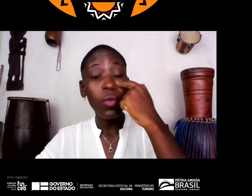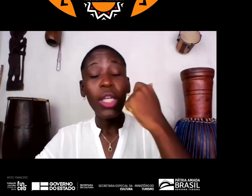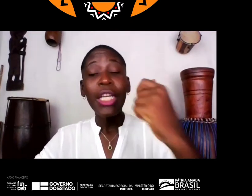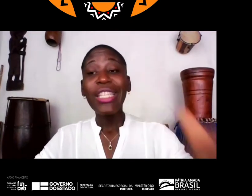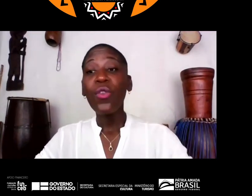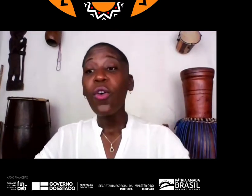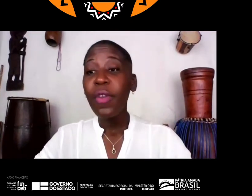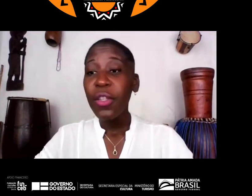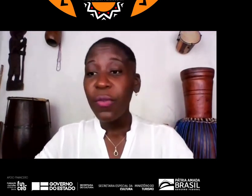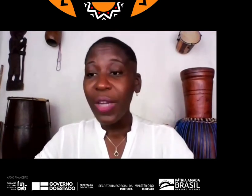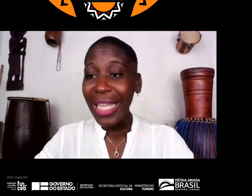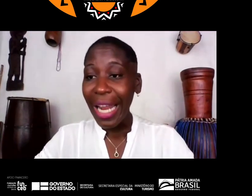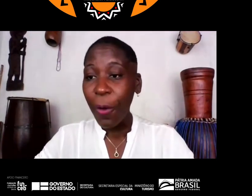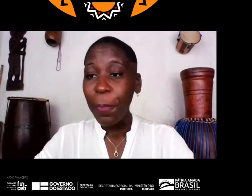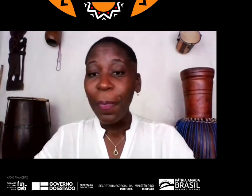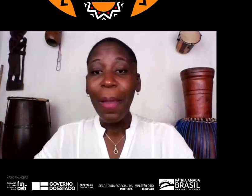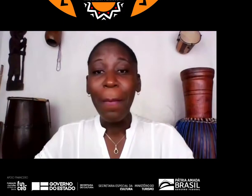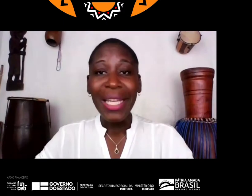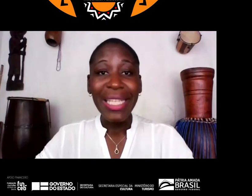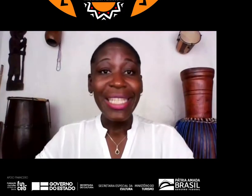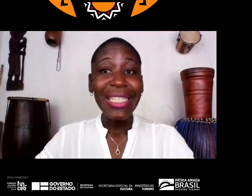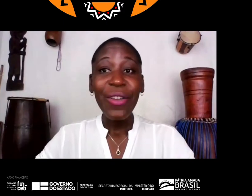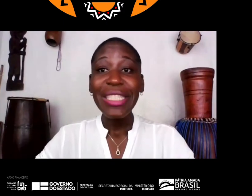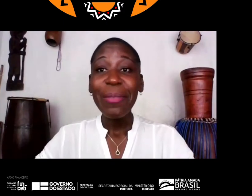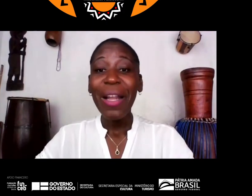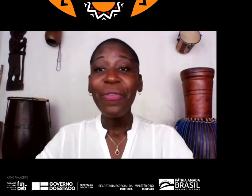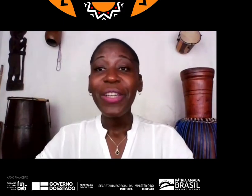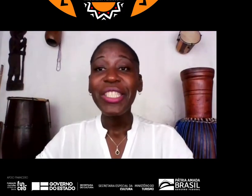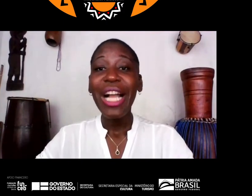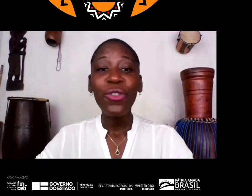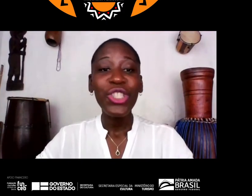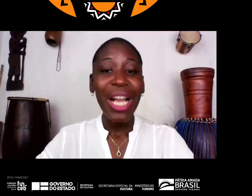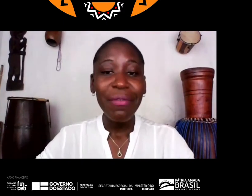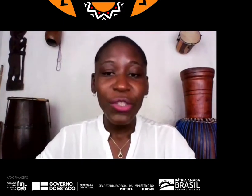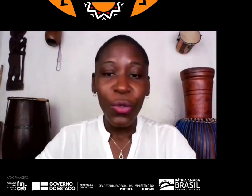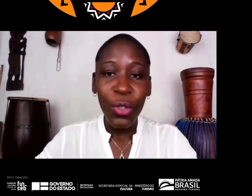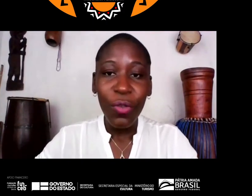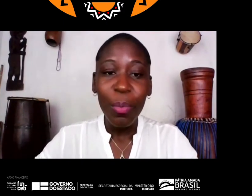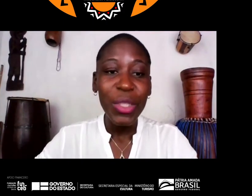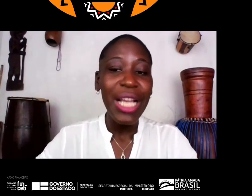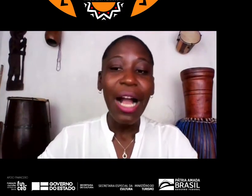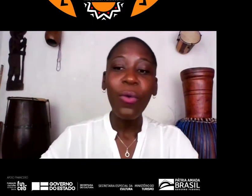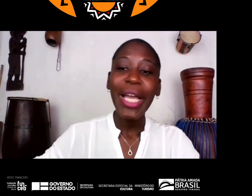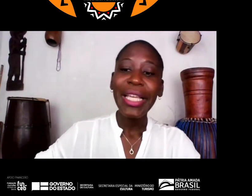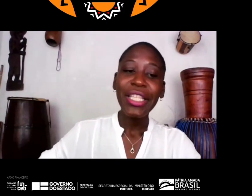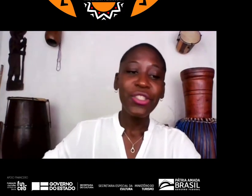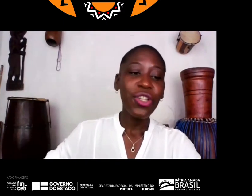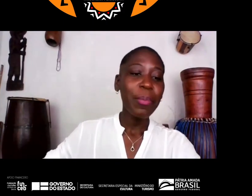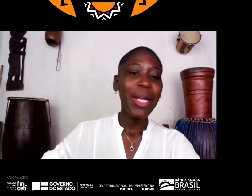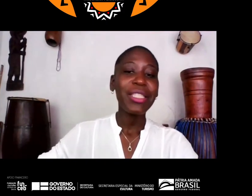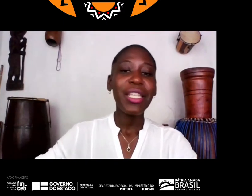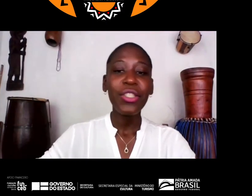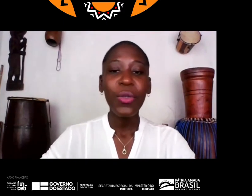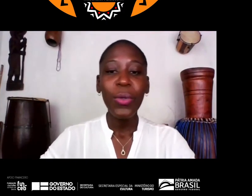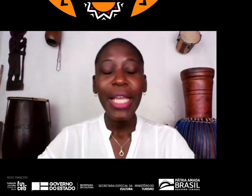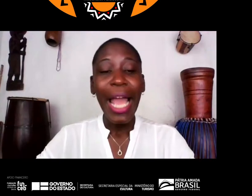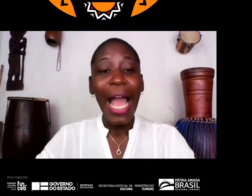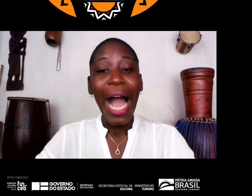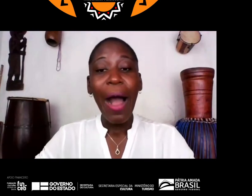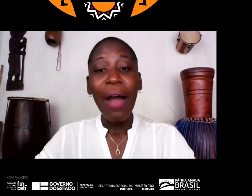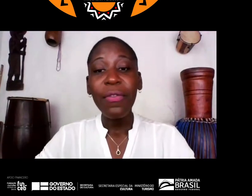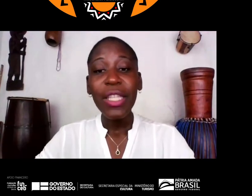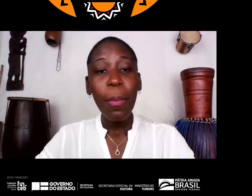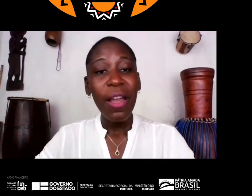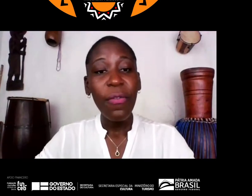do Turismo e do Governo Federal. Beleza? Então, assim, para fechar com chave de ouro, eu vou pedir a Rui aí que jogue pra gente,